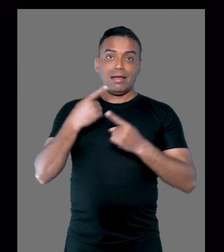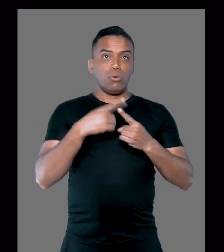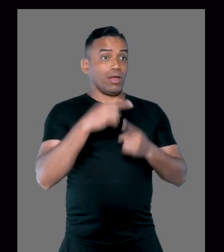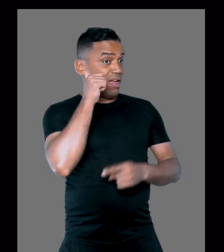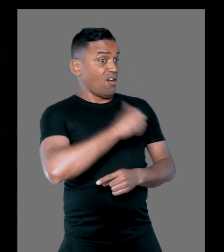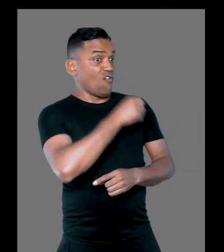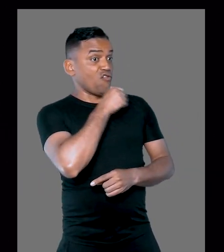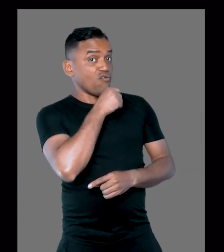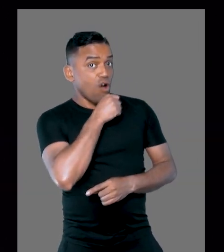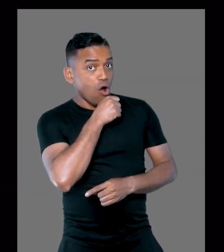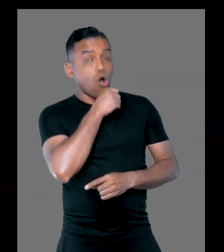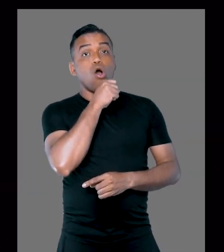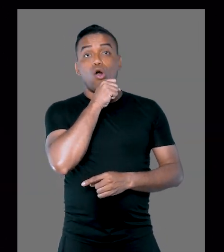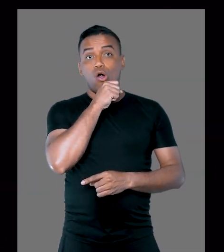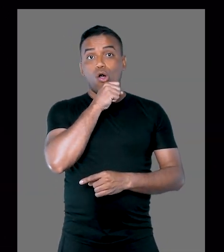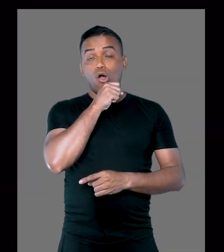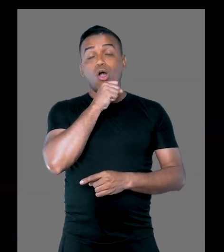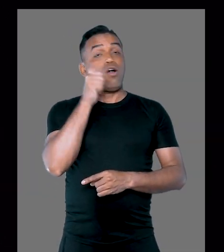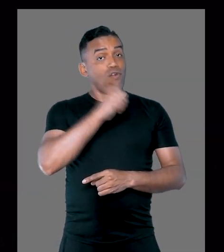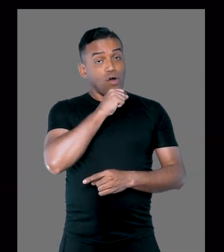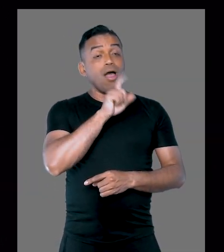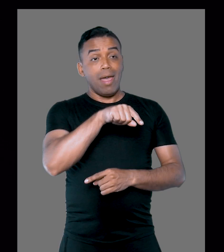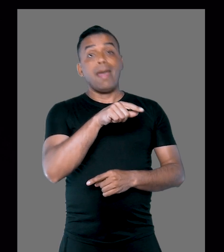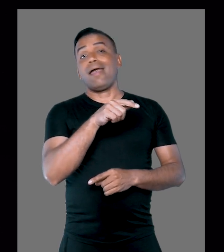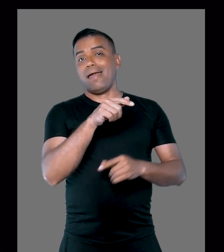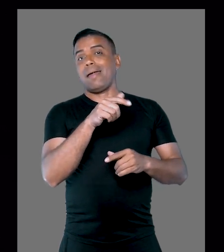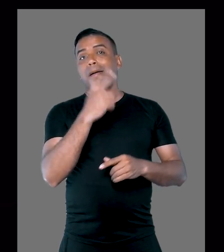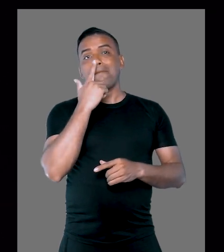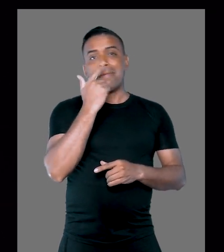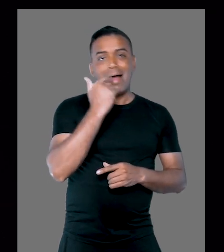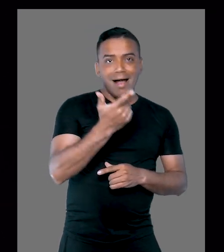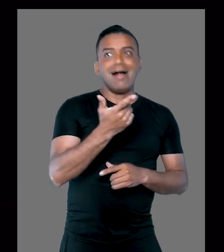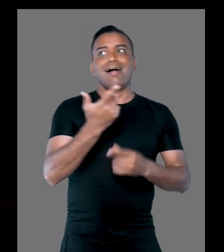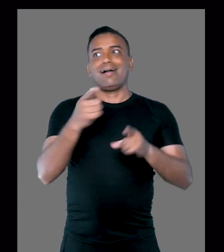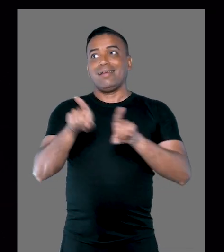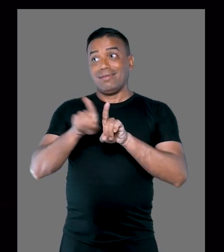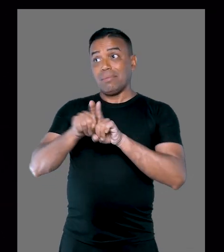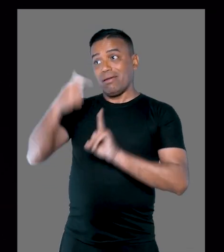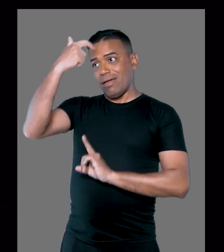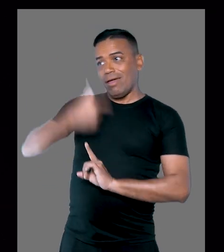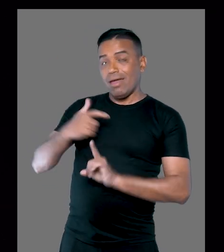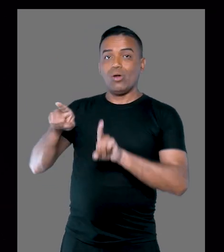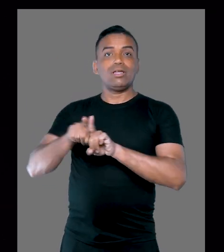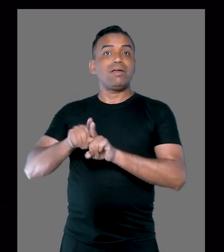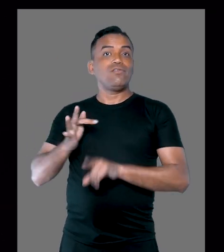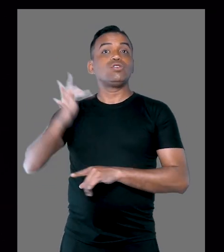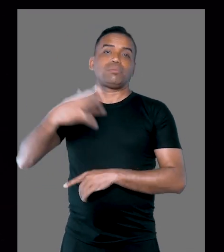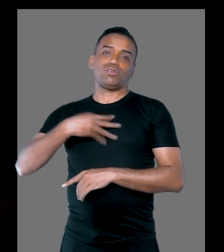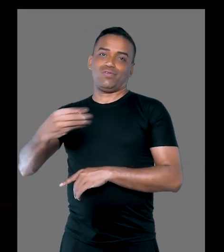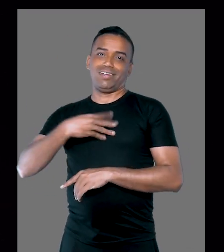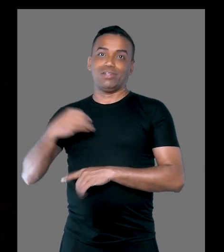avó é o meu pai, que também sou eu, e que também serei meus filhos. Então, assim, tem essa questão da